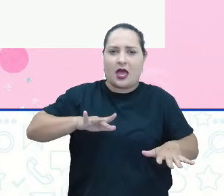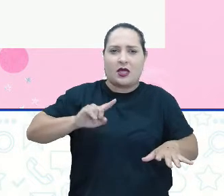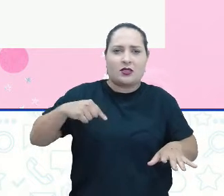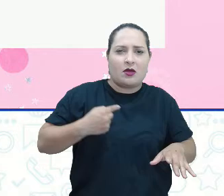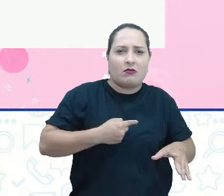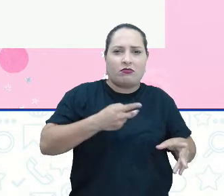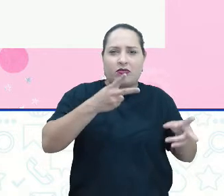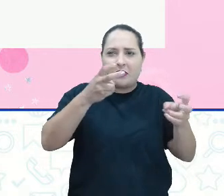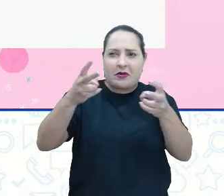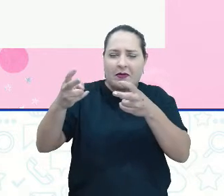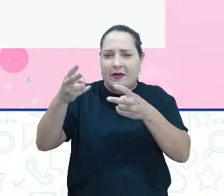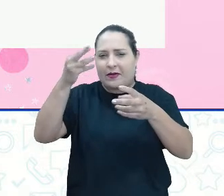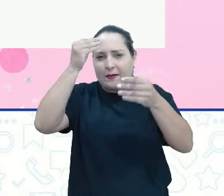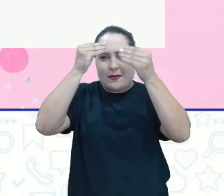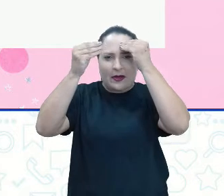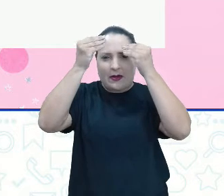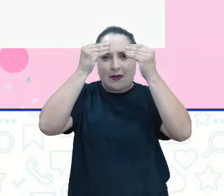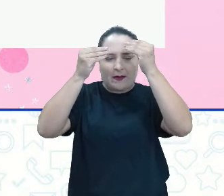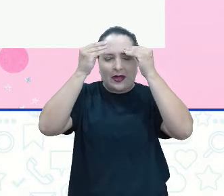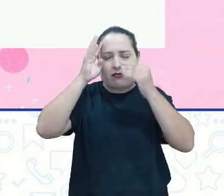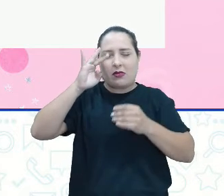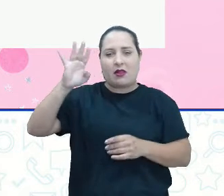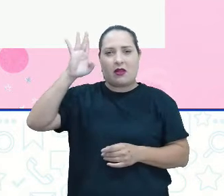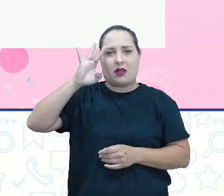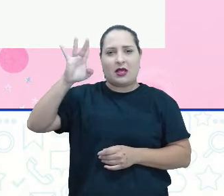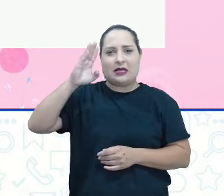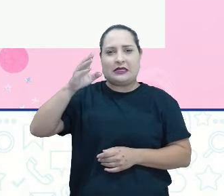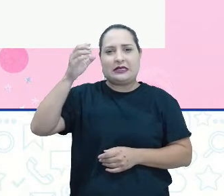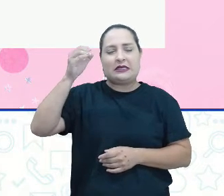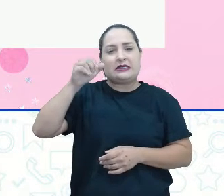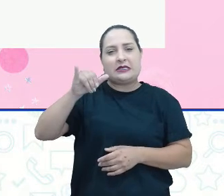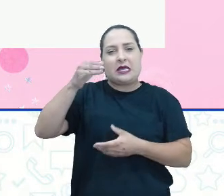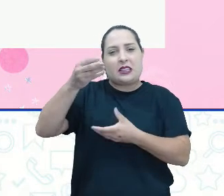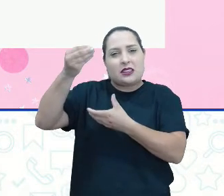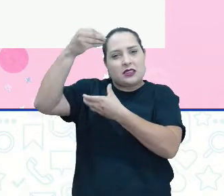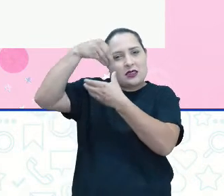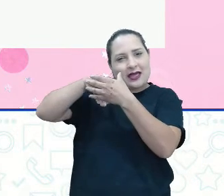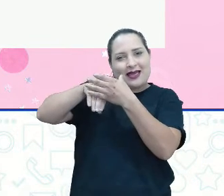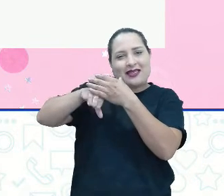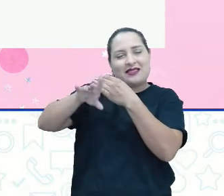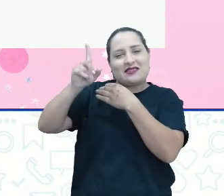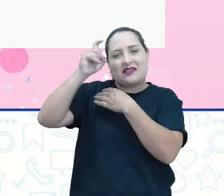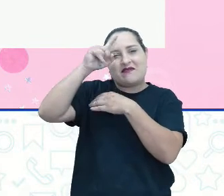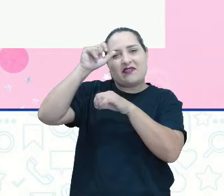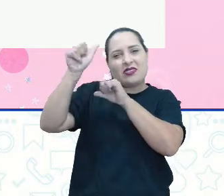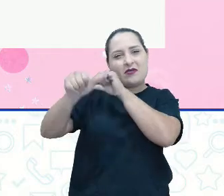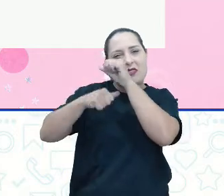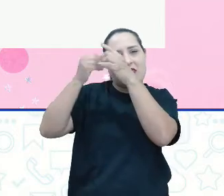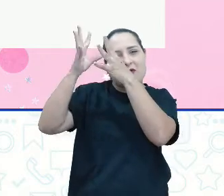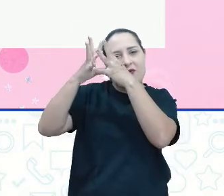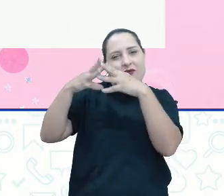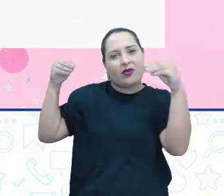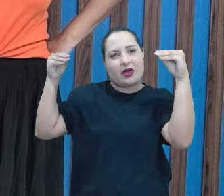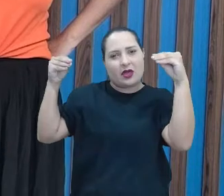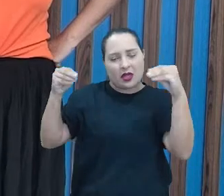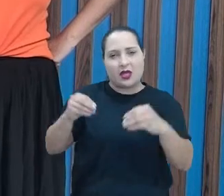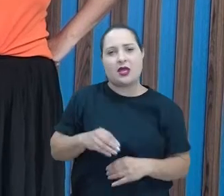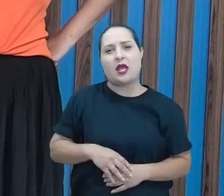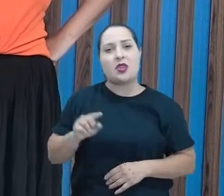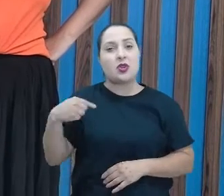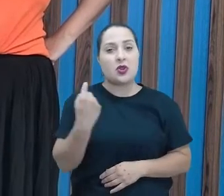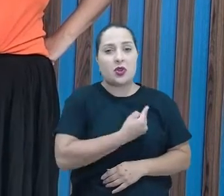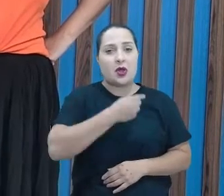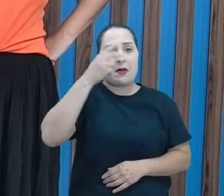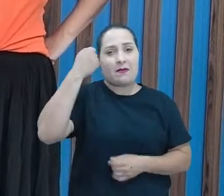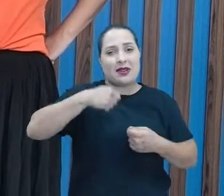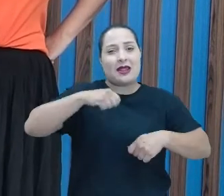imaginário. Quanto mais é fixada, mais difícil a gente desconstruir. A gente tem que lembrar que as pessoas são